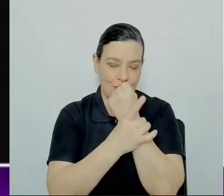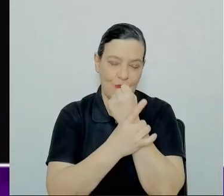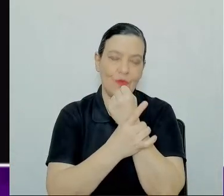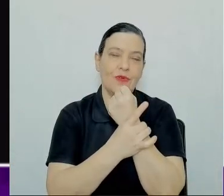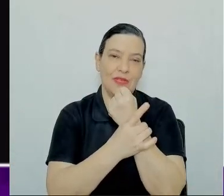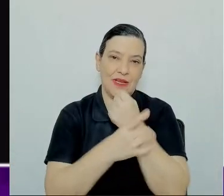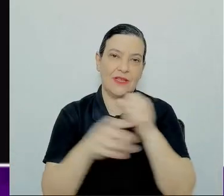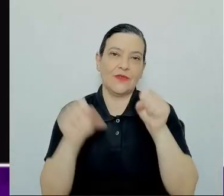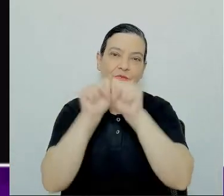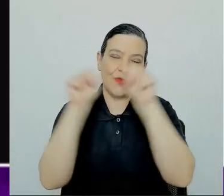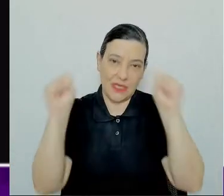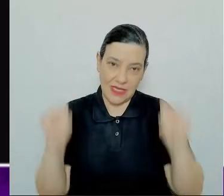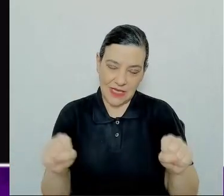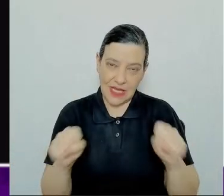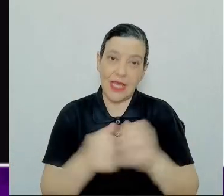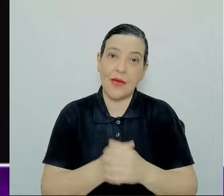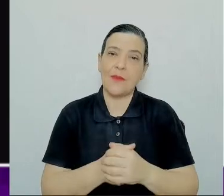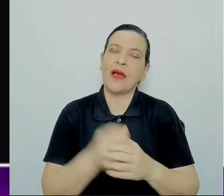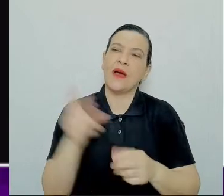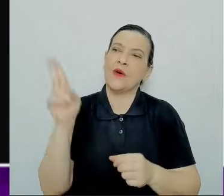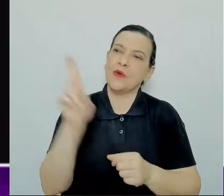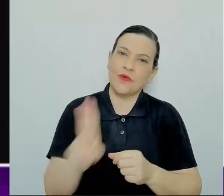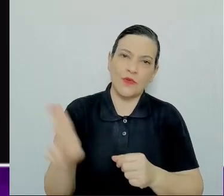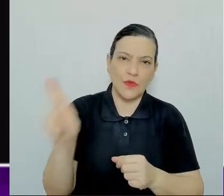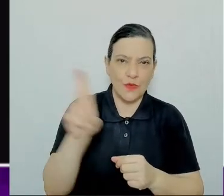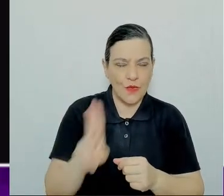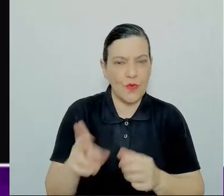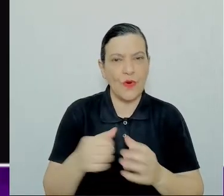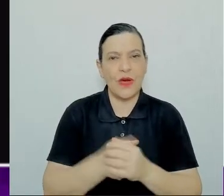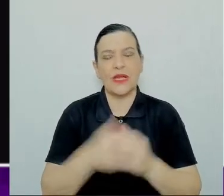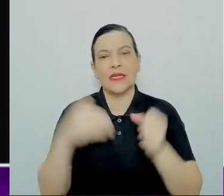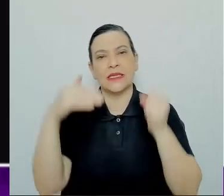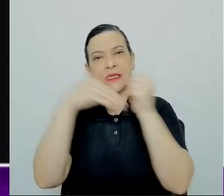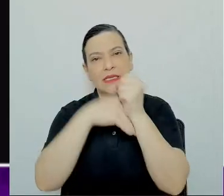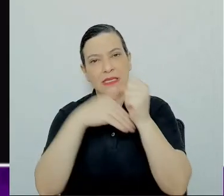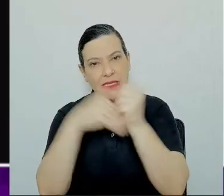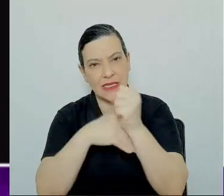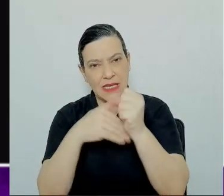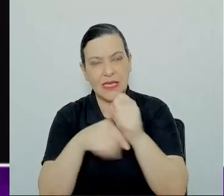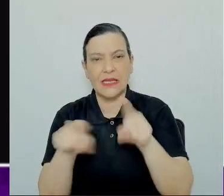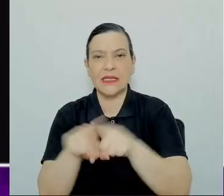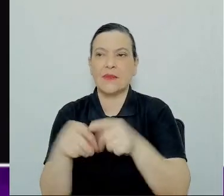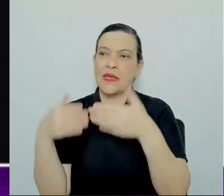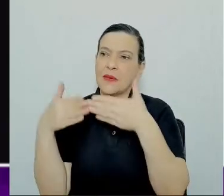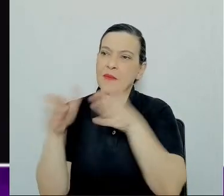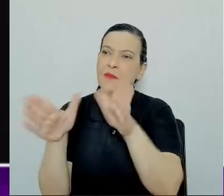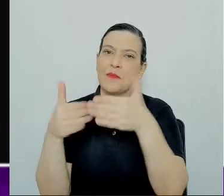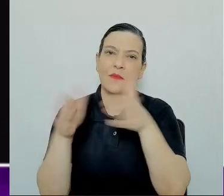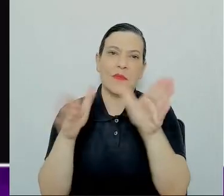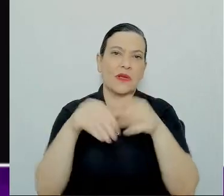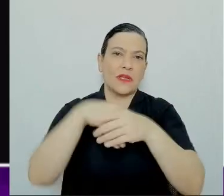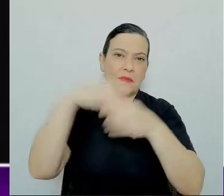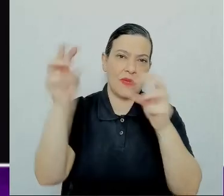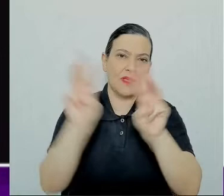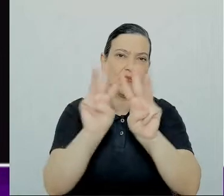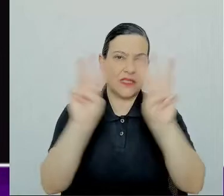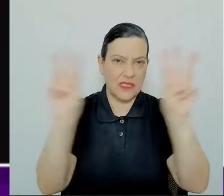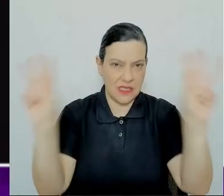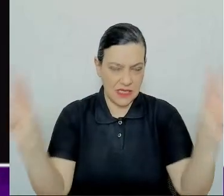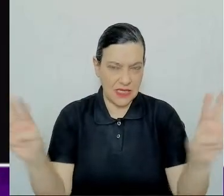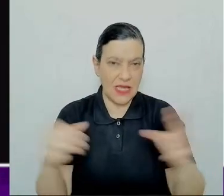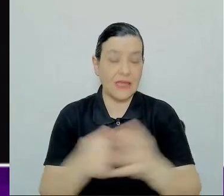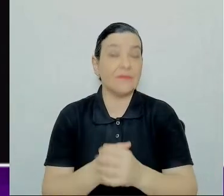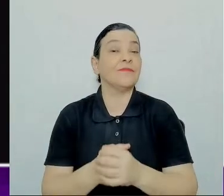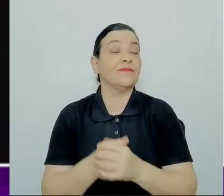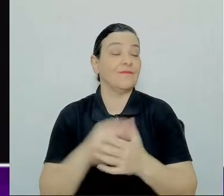ambiente, desde a parte de usuários, a parte de senhas, portas abertas, né, expostas para a rua, em cima de servidores,